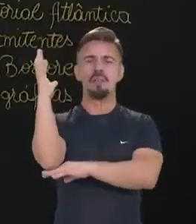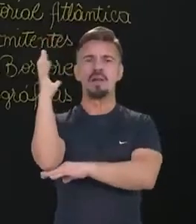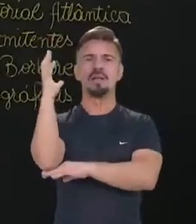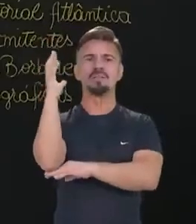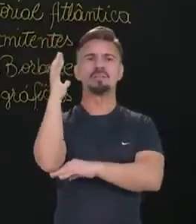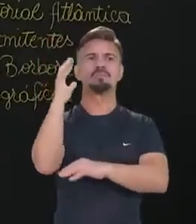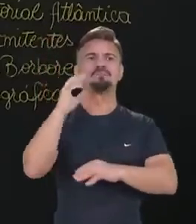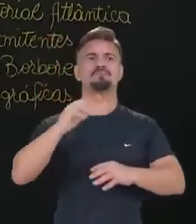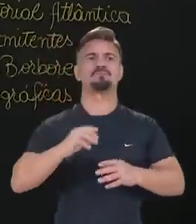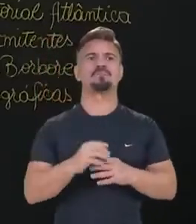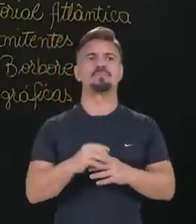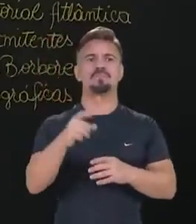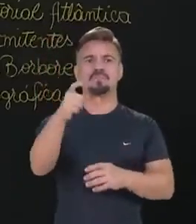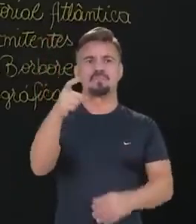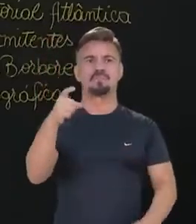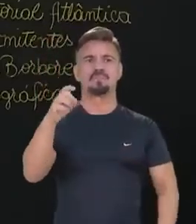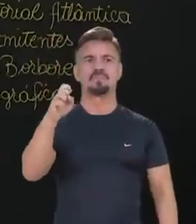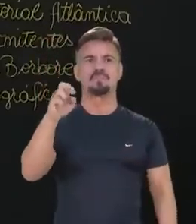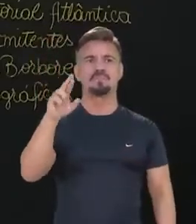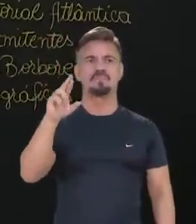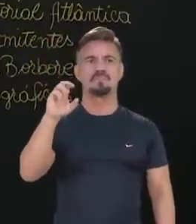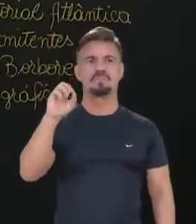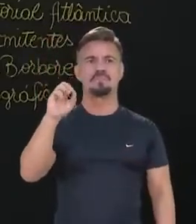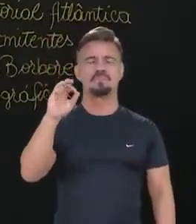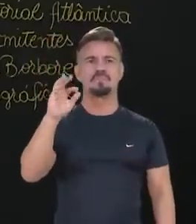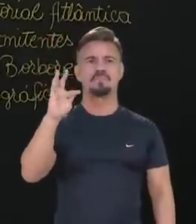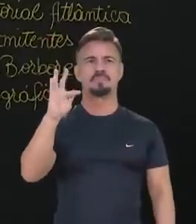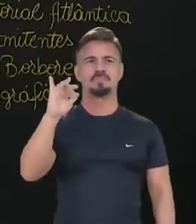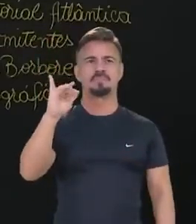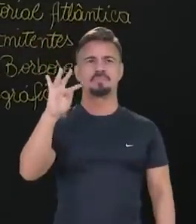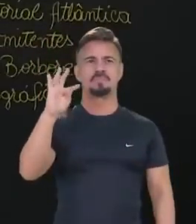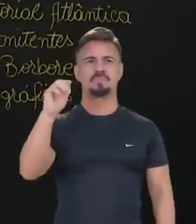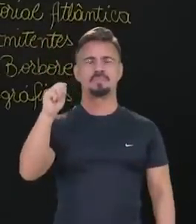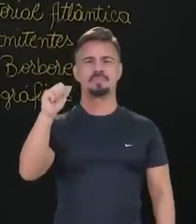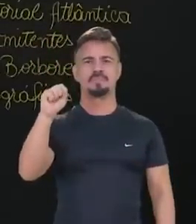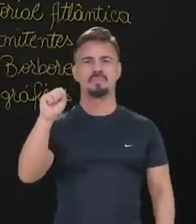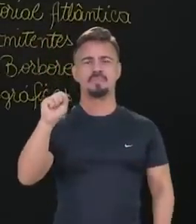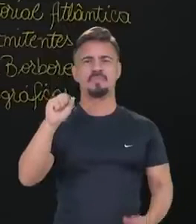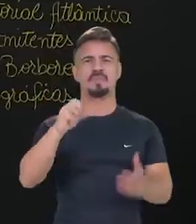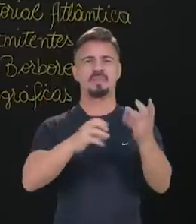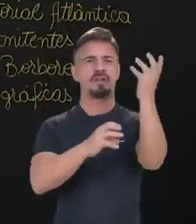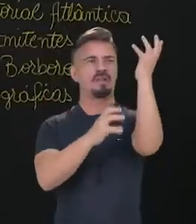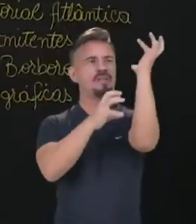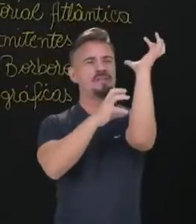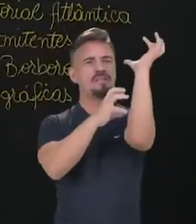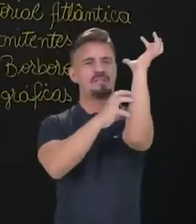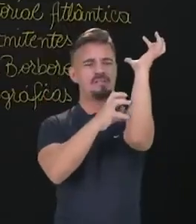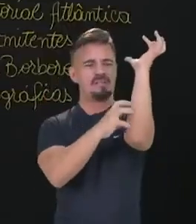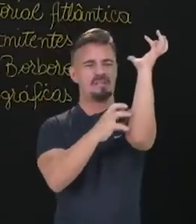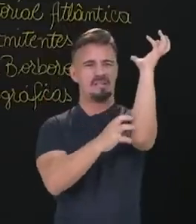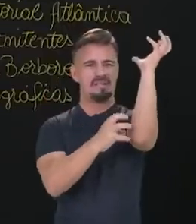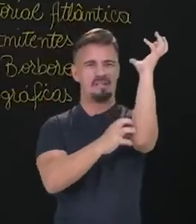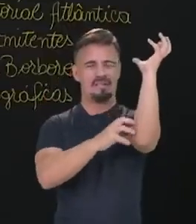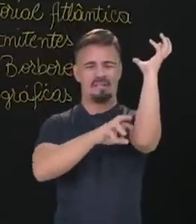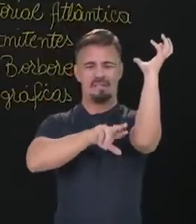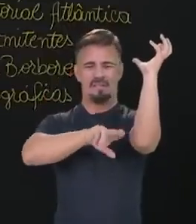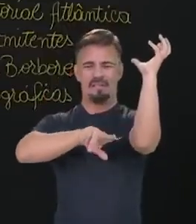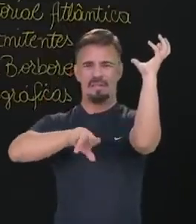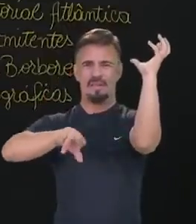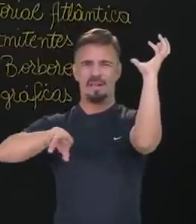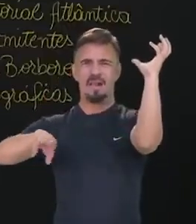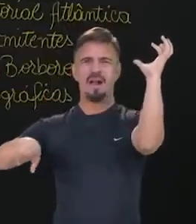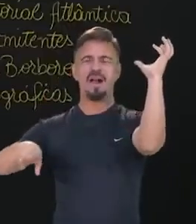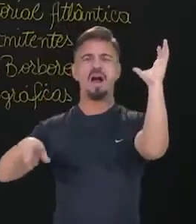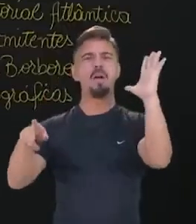xerófitas são as cactáceas, palma, mandacaru, xique-xique, são